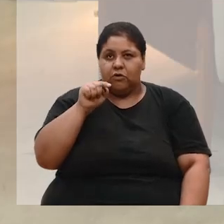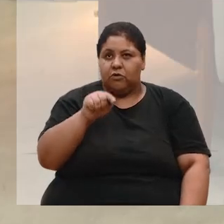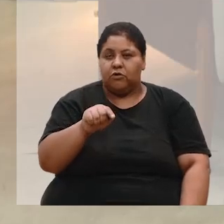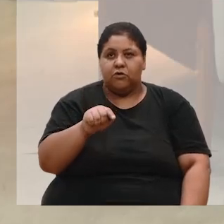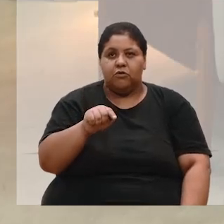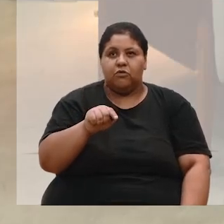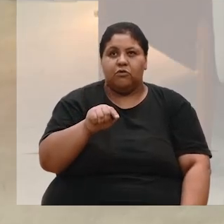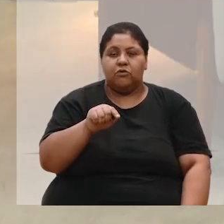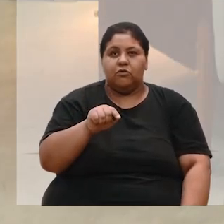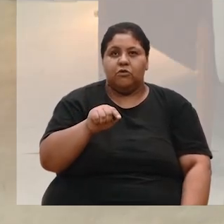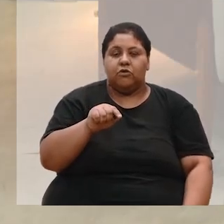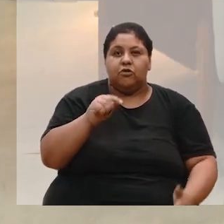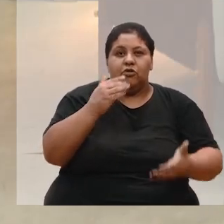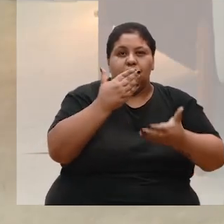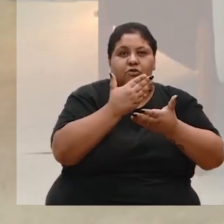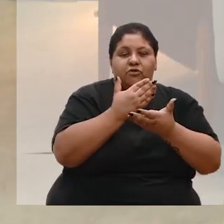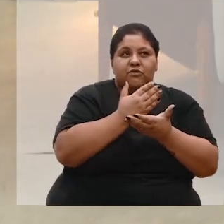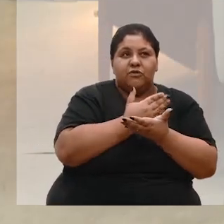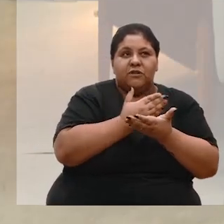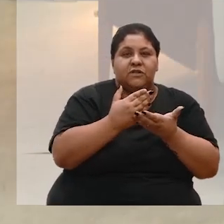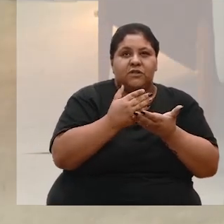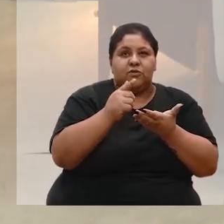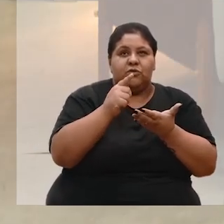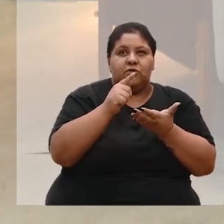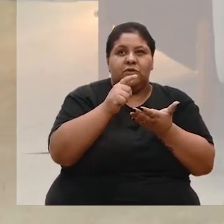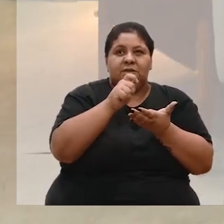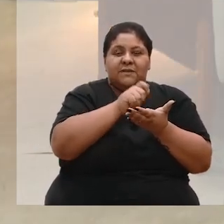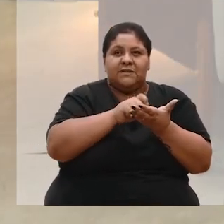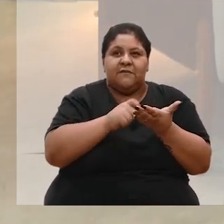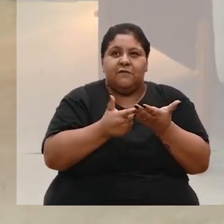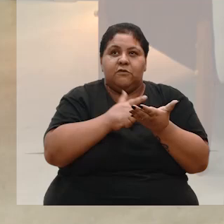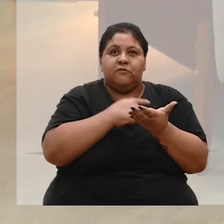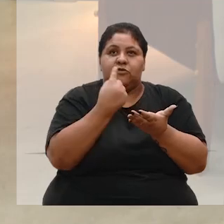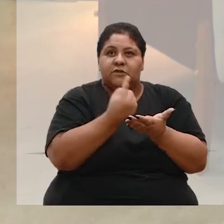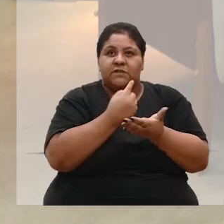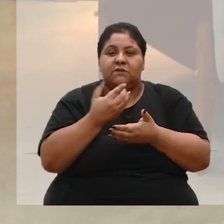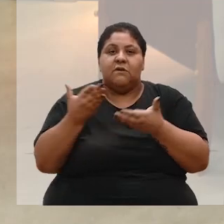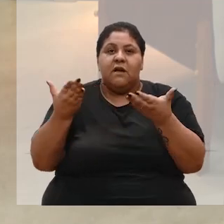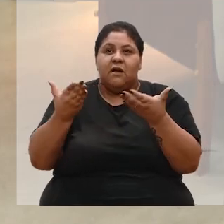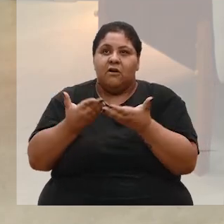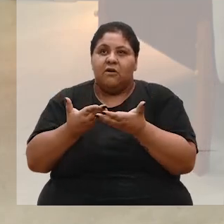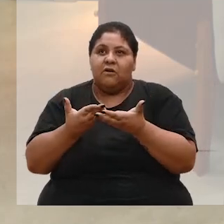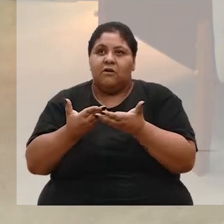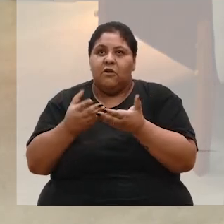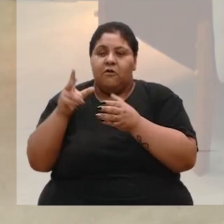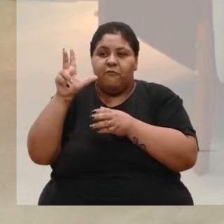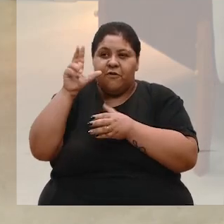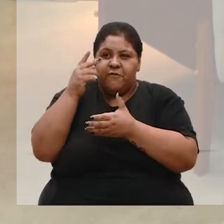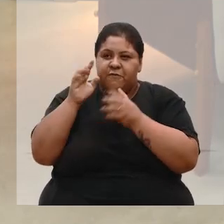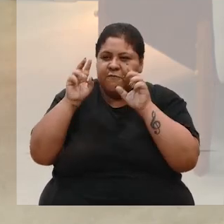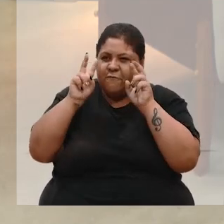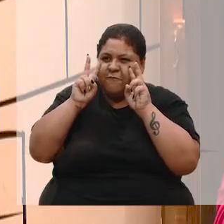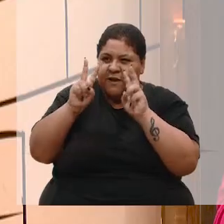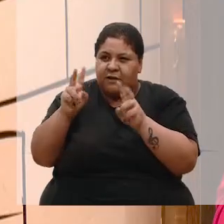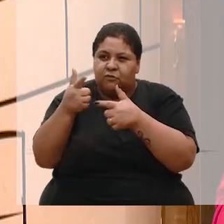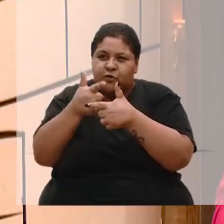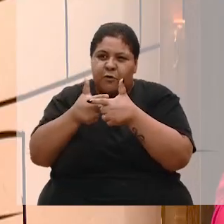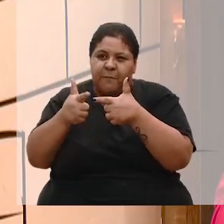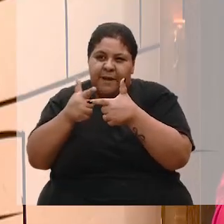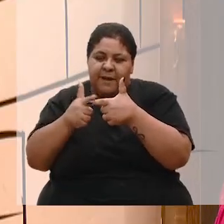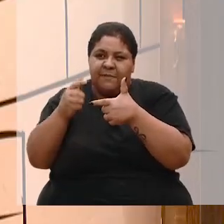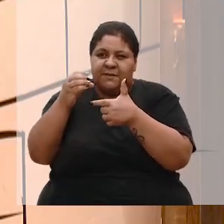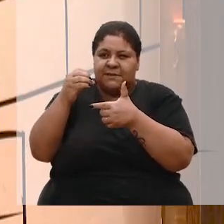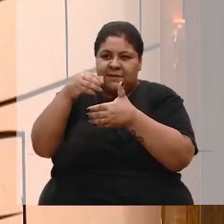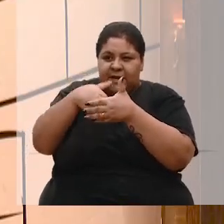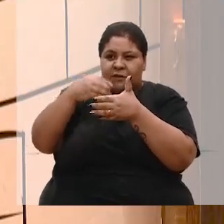tomaste a iniciativa de escrever o livro, ele foi sendo escrito e agora temos ele aqui. Isso, um pouco também foi